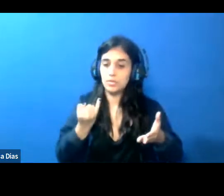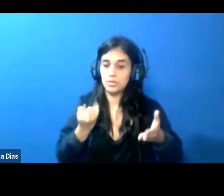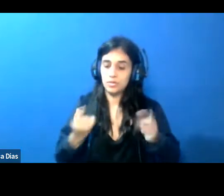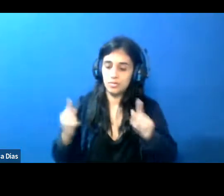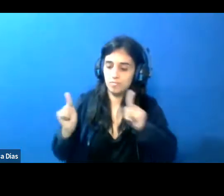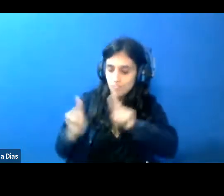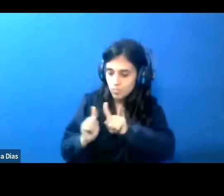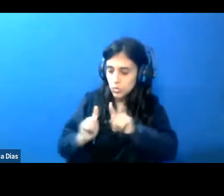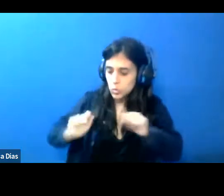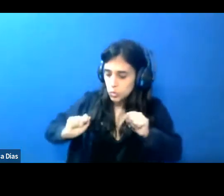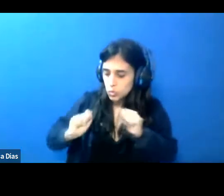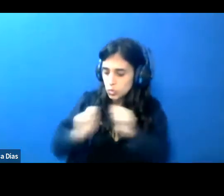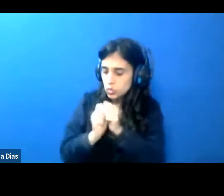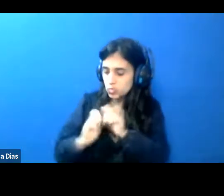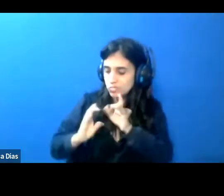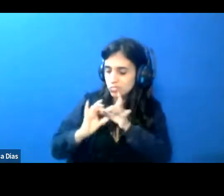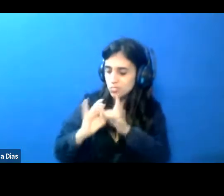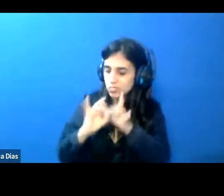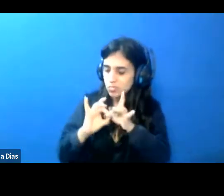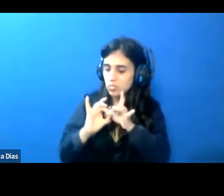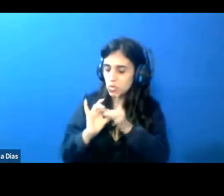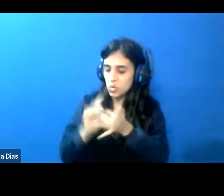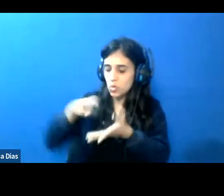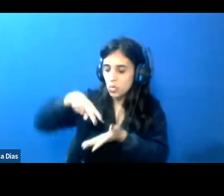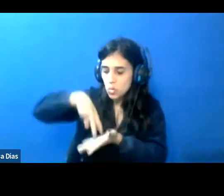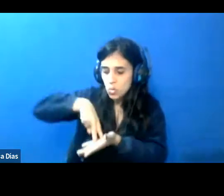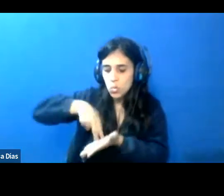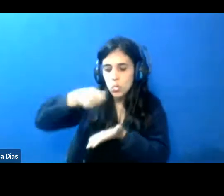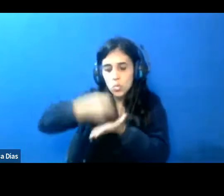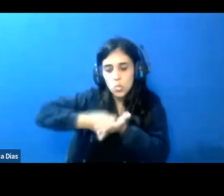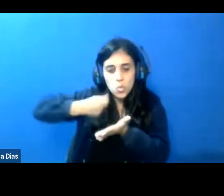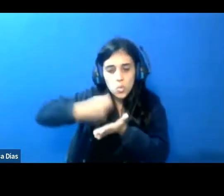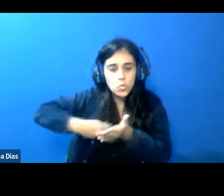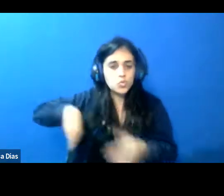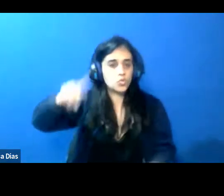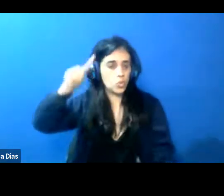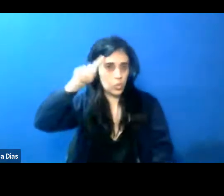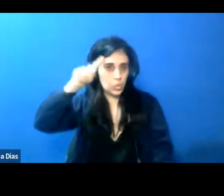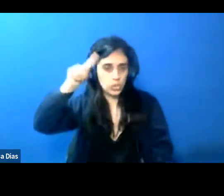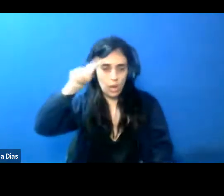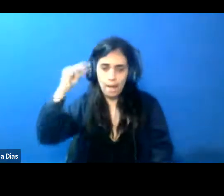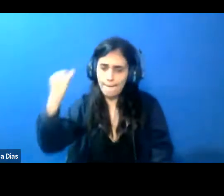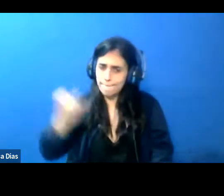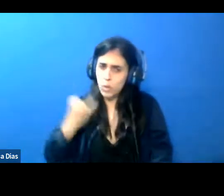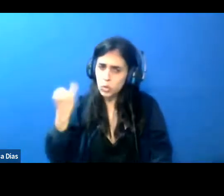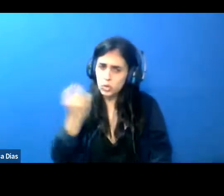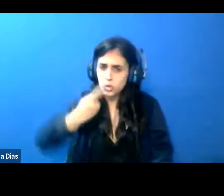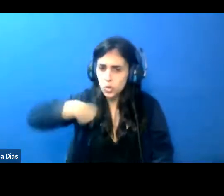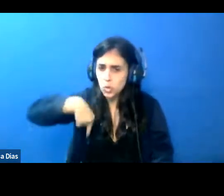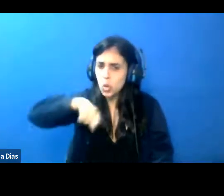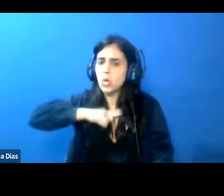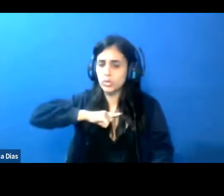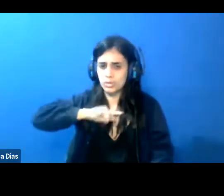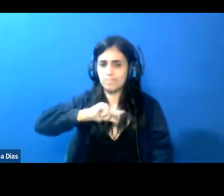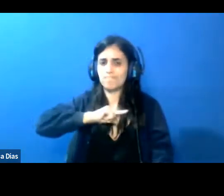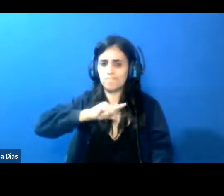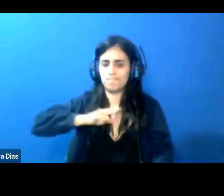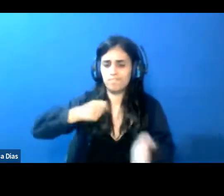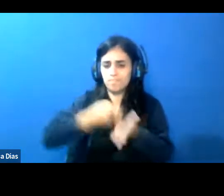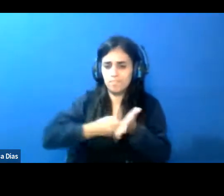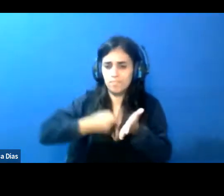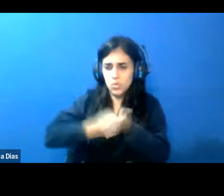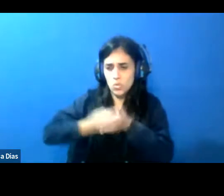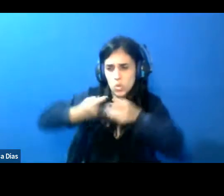organizarmos, de resistirmos todo dia, né? A gente resistir muito a esse desgoverno que está